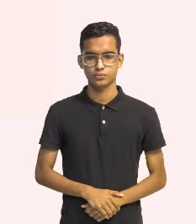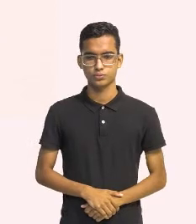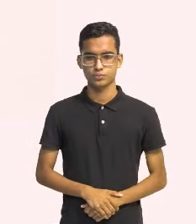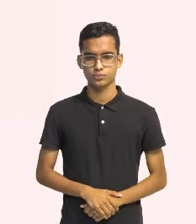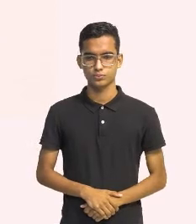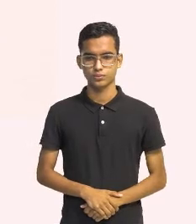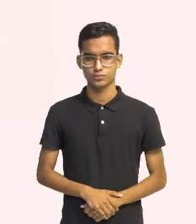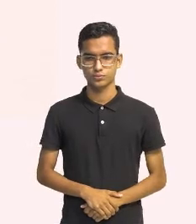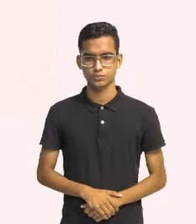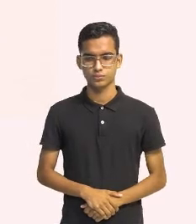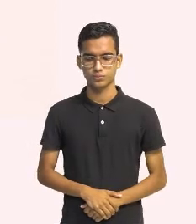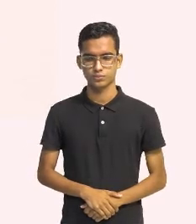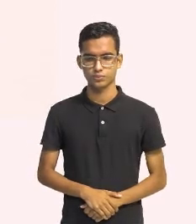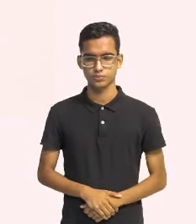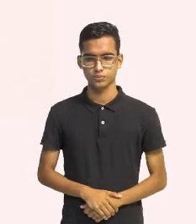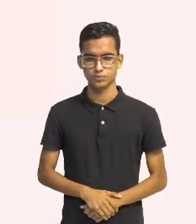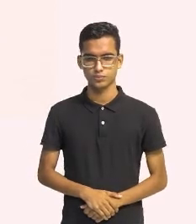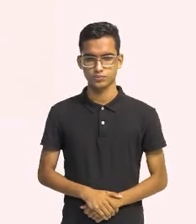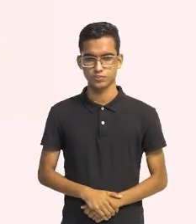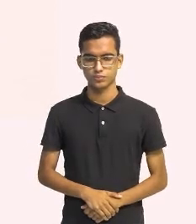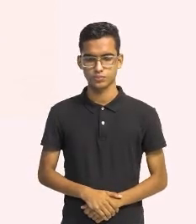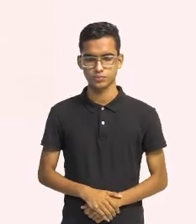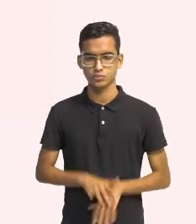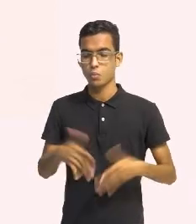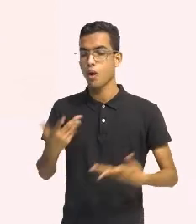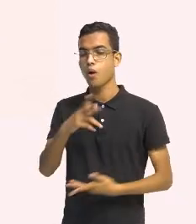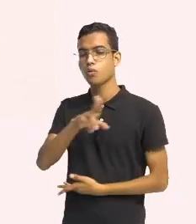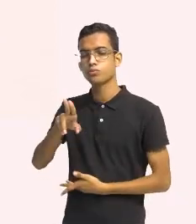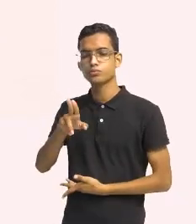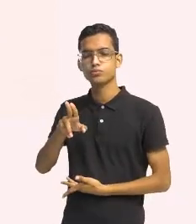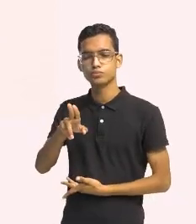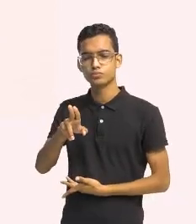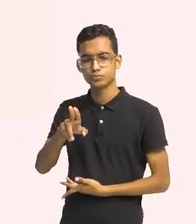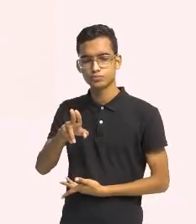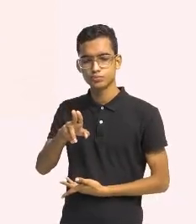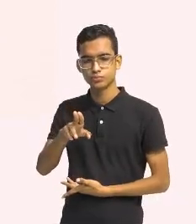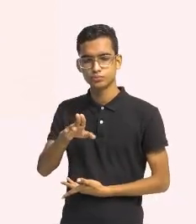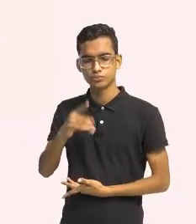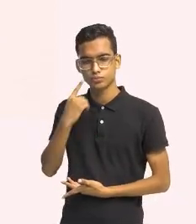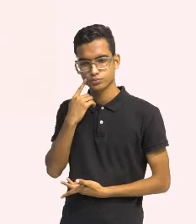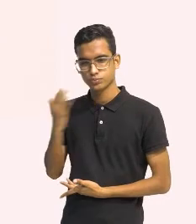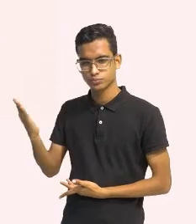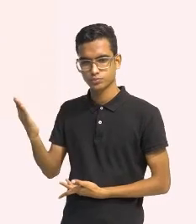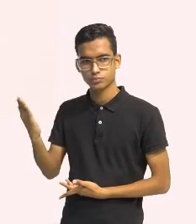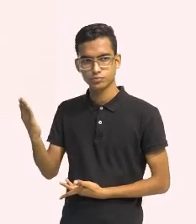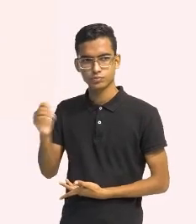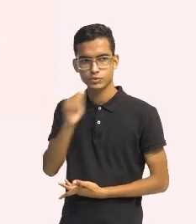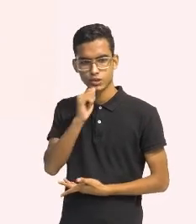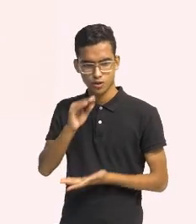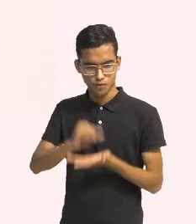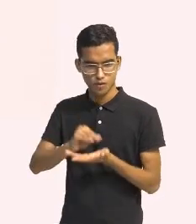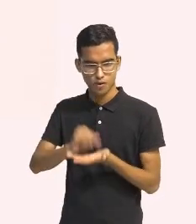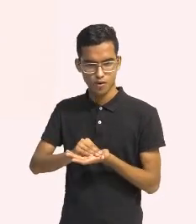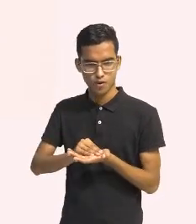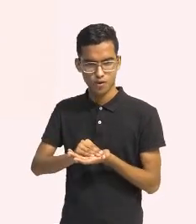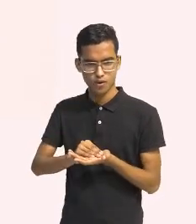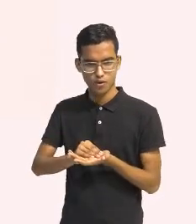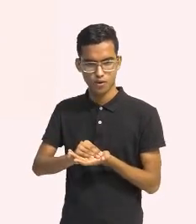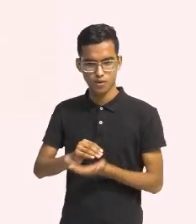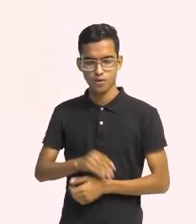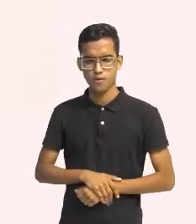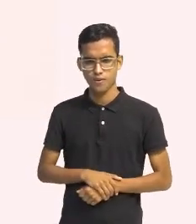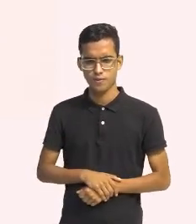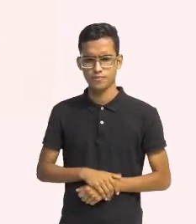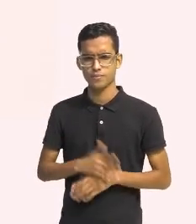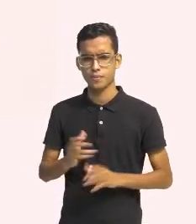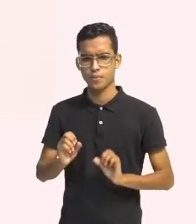Olha só, como que vai ficar o nome dessa cadeia? Ainda falta? Então, essa